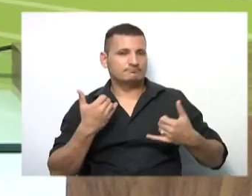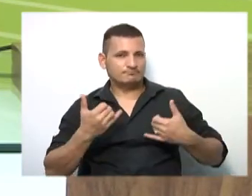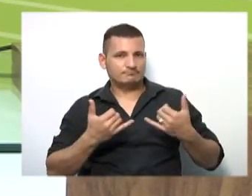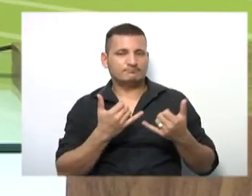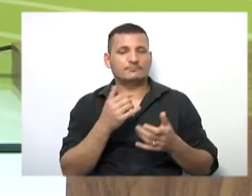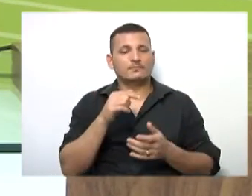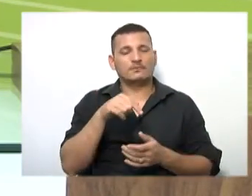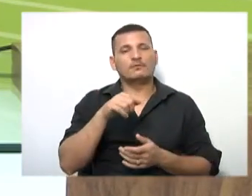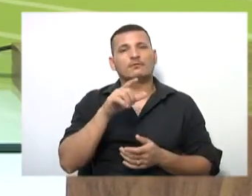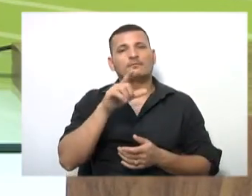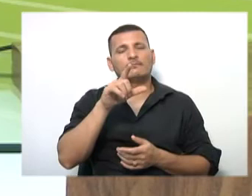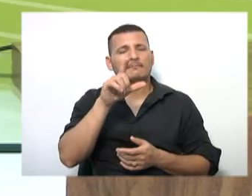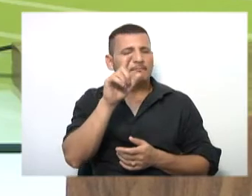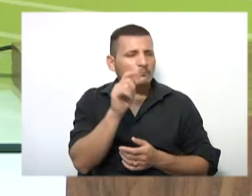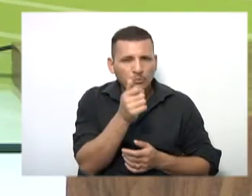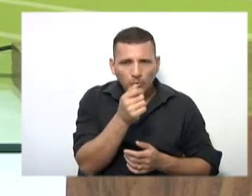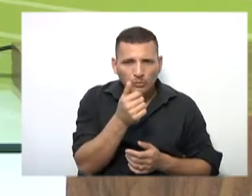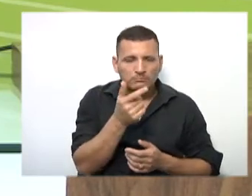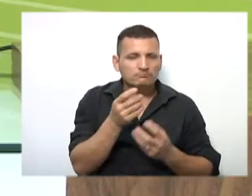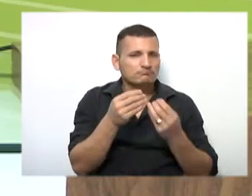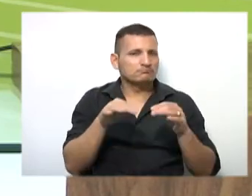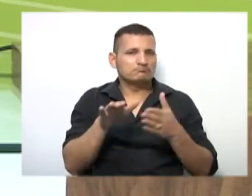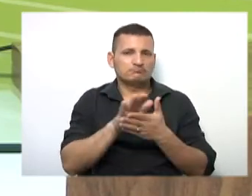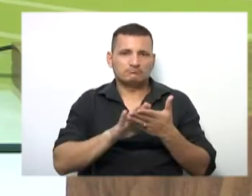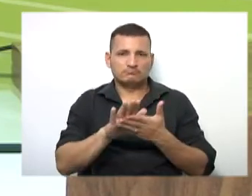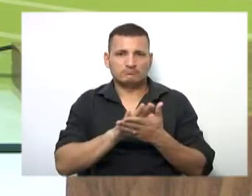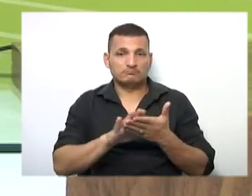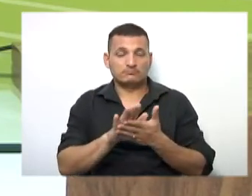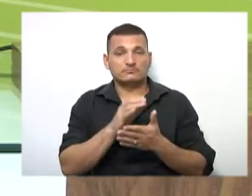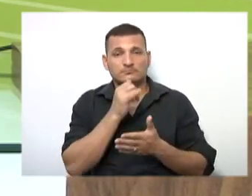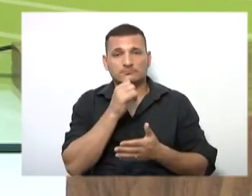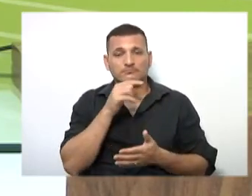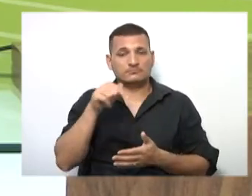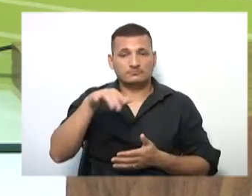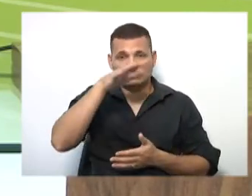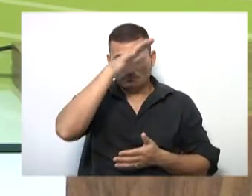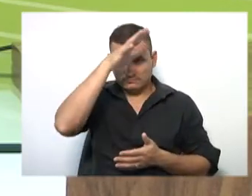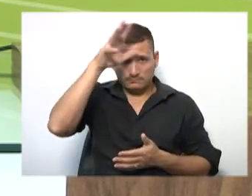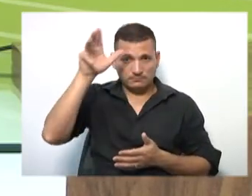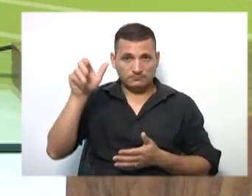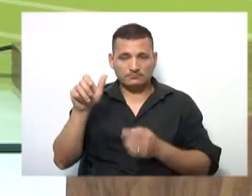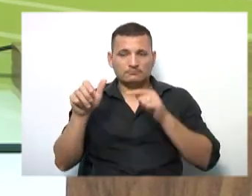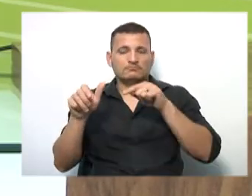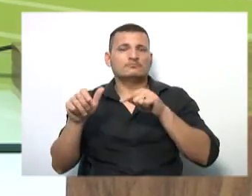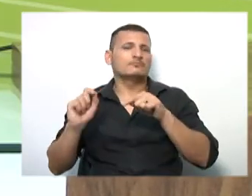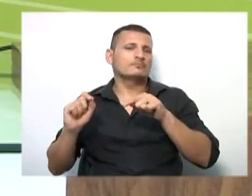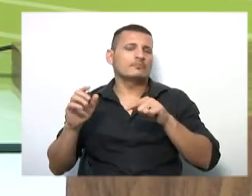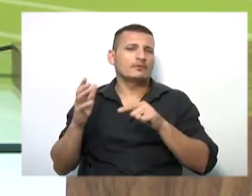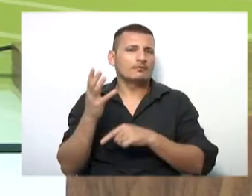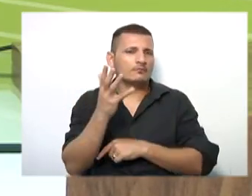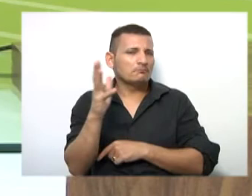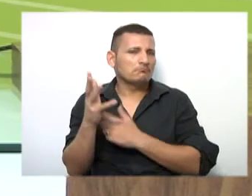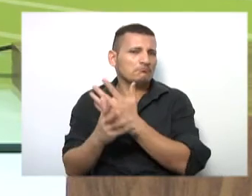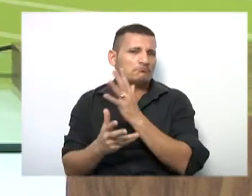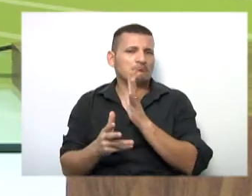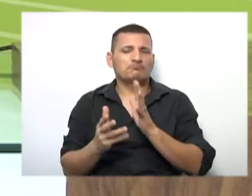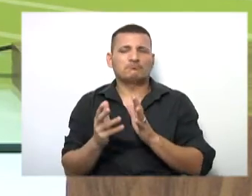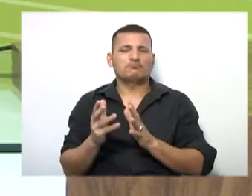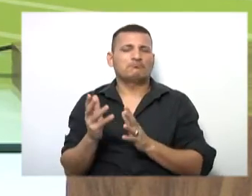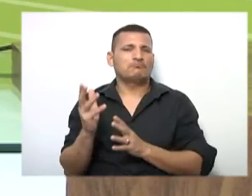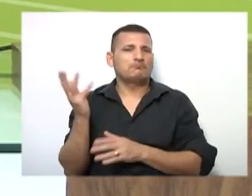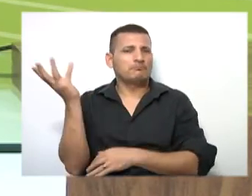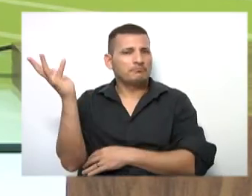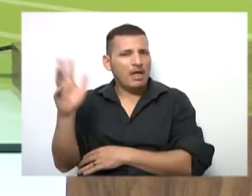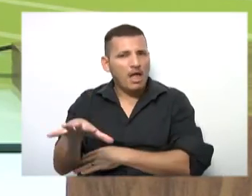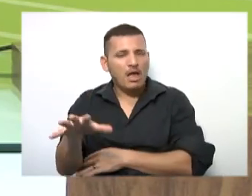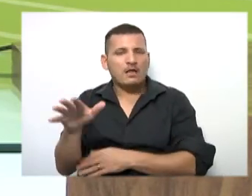fazer turismo e lazer, por exemplo, aqui na Amazônia, sem derrubar mata, sem destruir as belezas naturais, as riquezas dos recursos